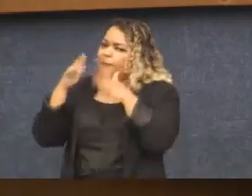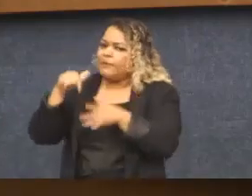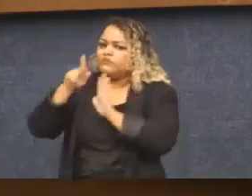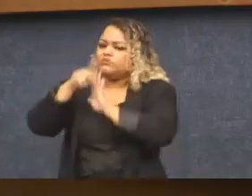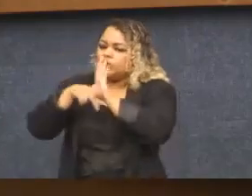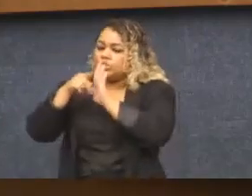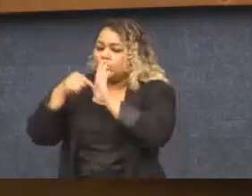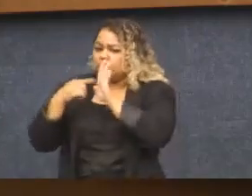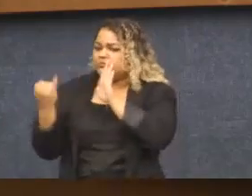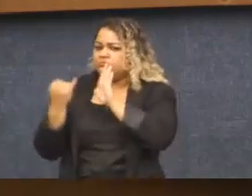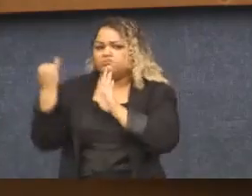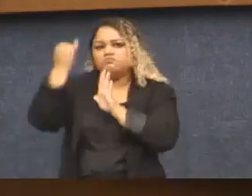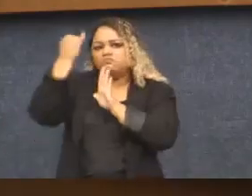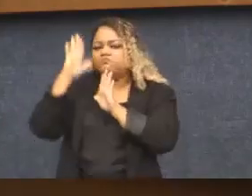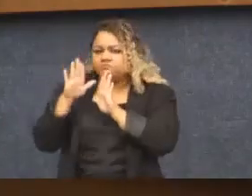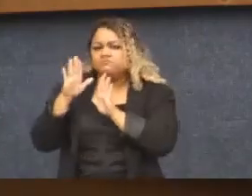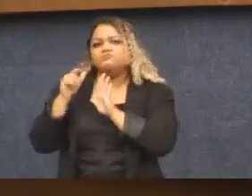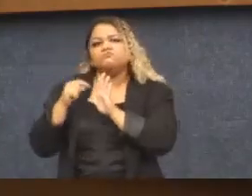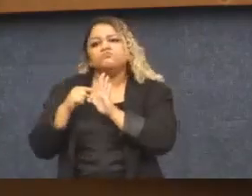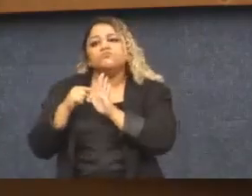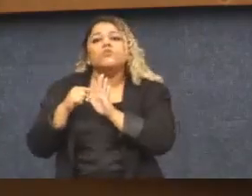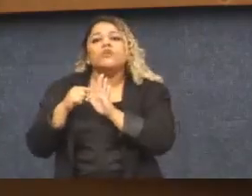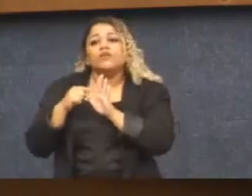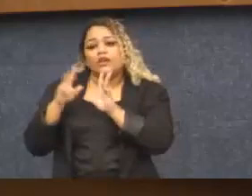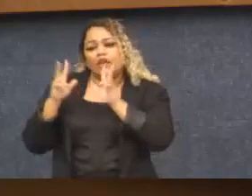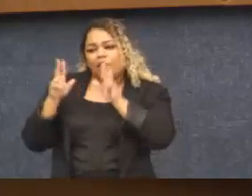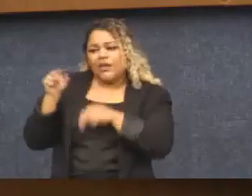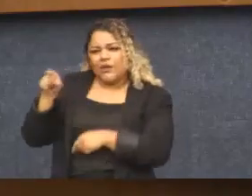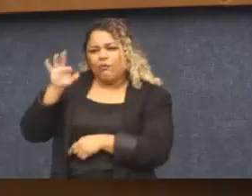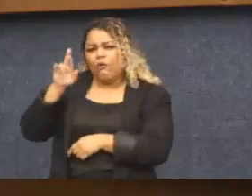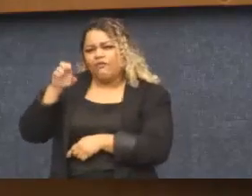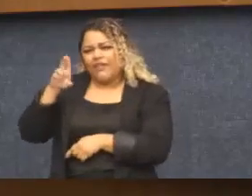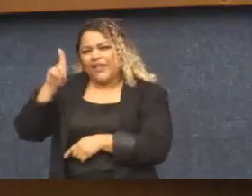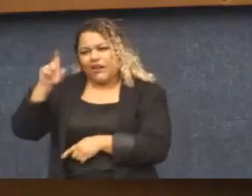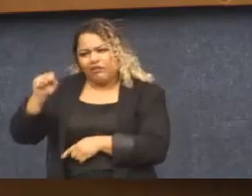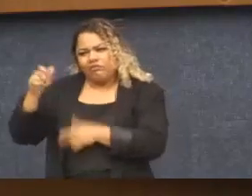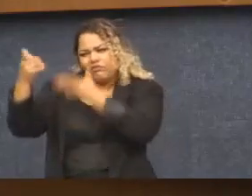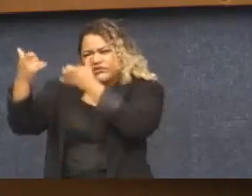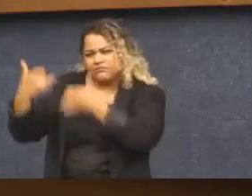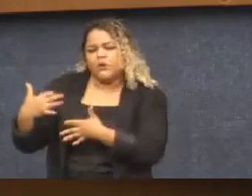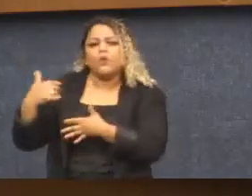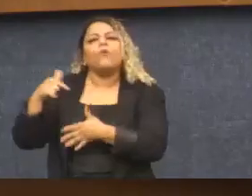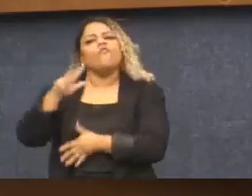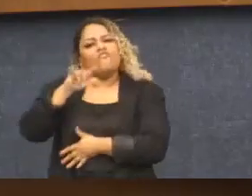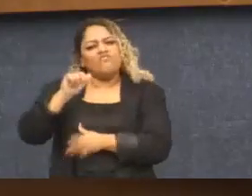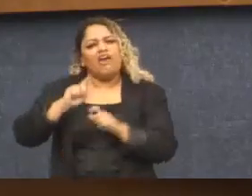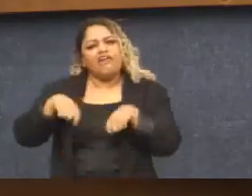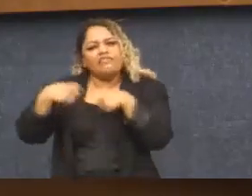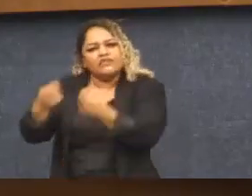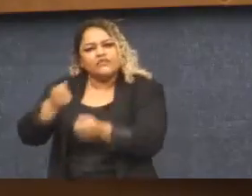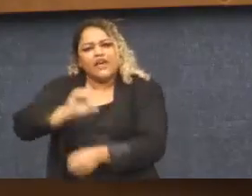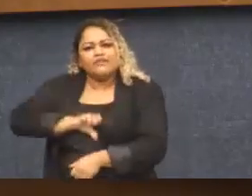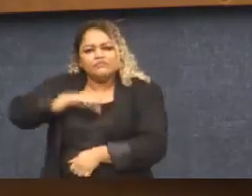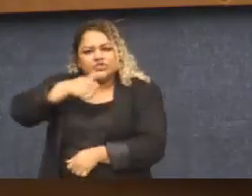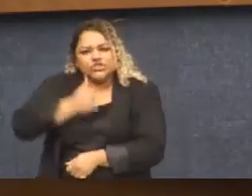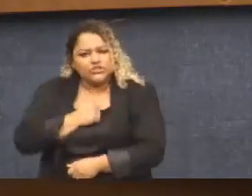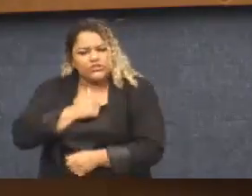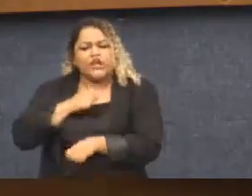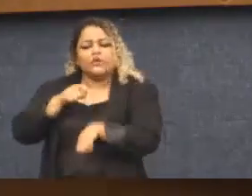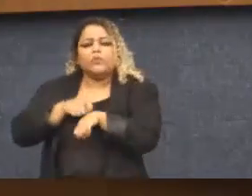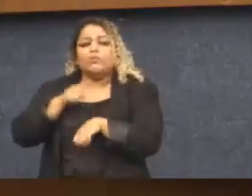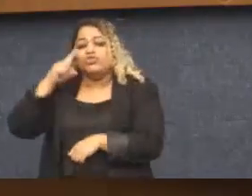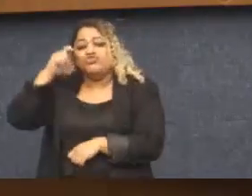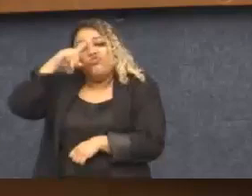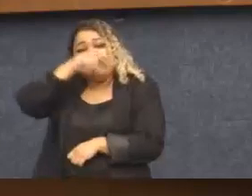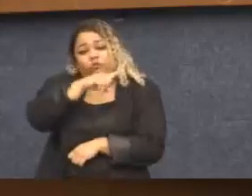lei, que vai, sim, como nossa colega vereadora Fernanda colocou muito bem, trazer dignidade nesse momento tão difícil, né,